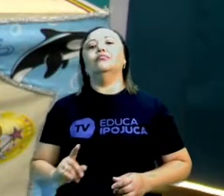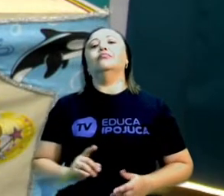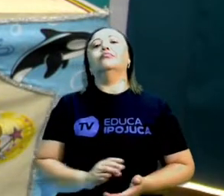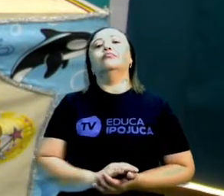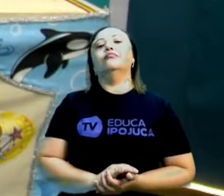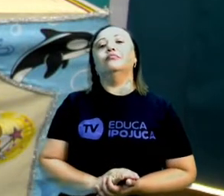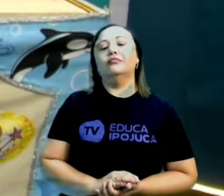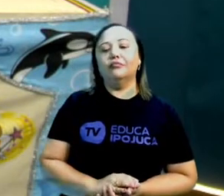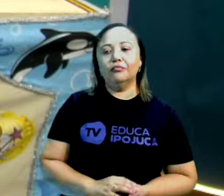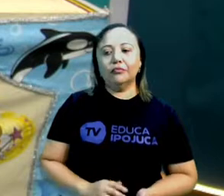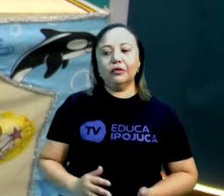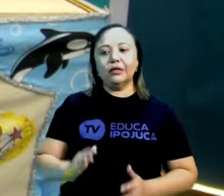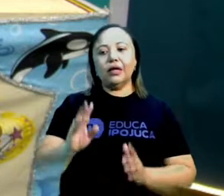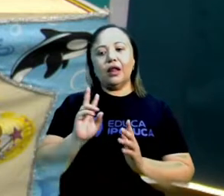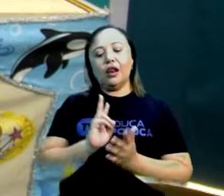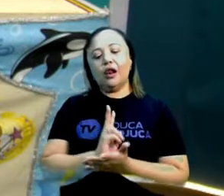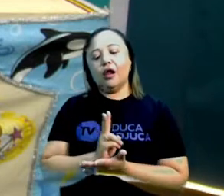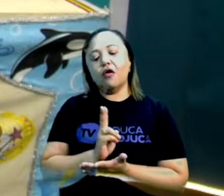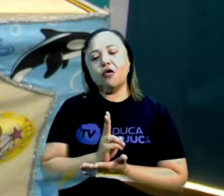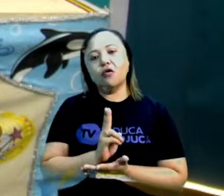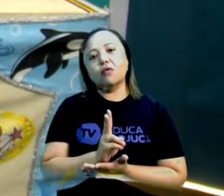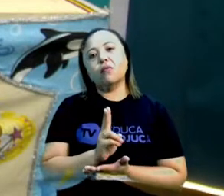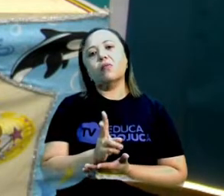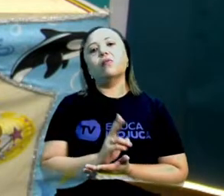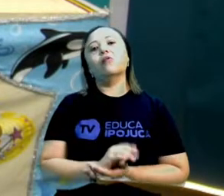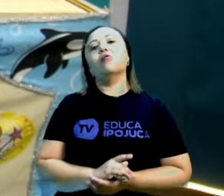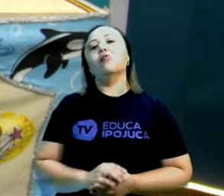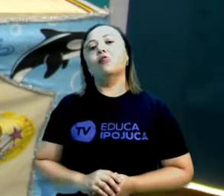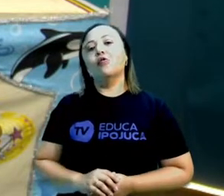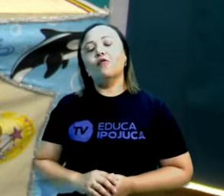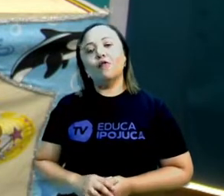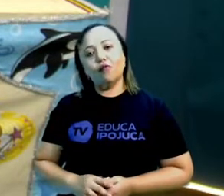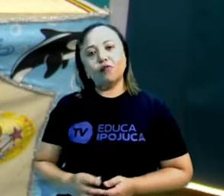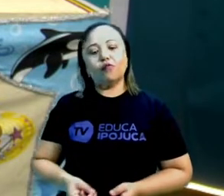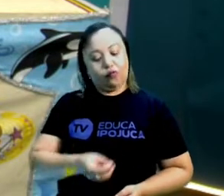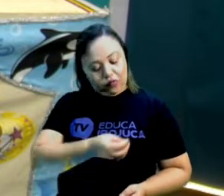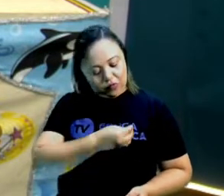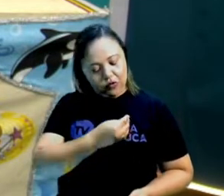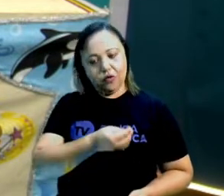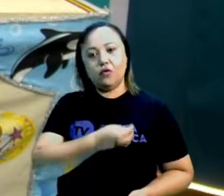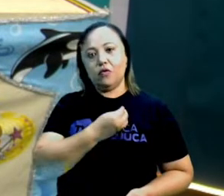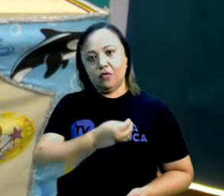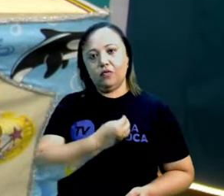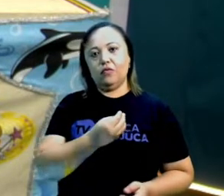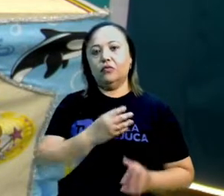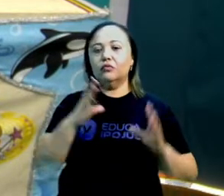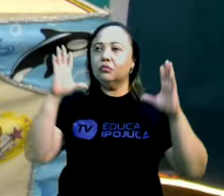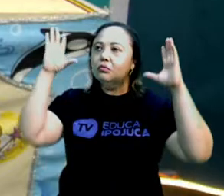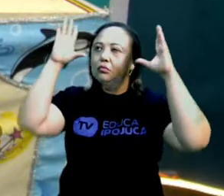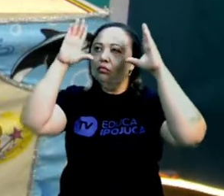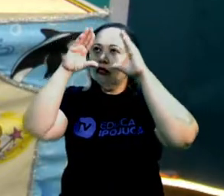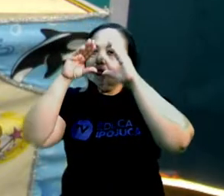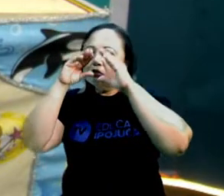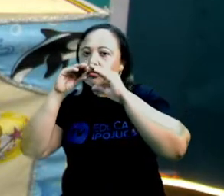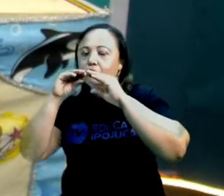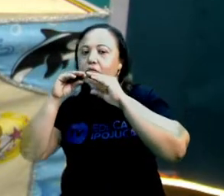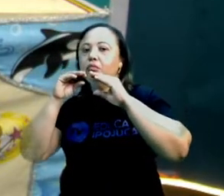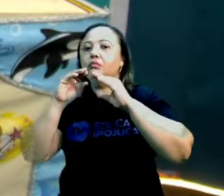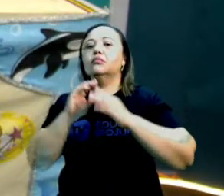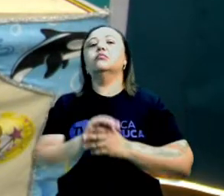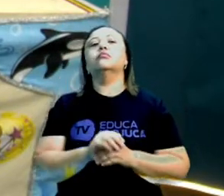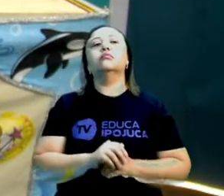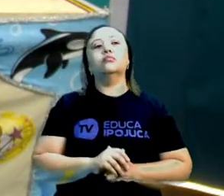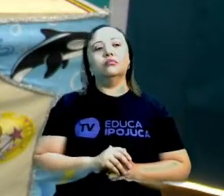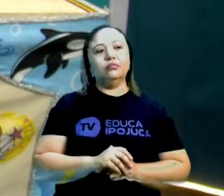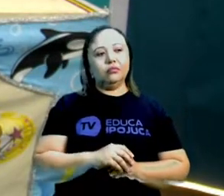Isso! Ele ficou lá dentro da barriga do peixe, criançada, no escuro. Mas aí,